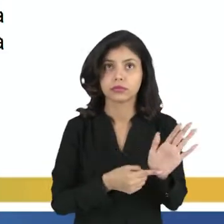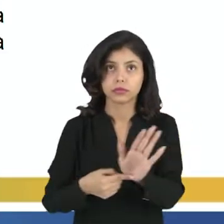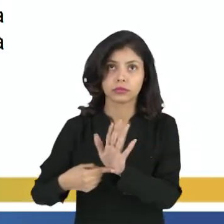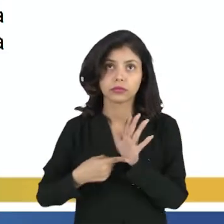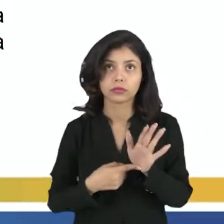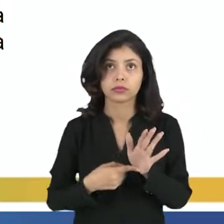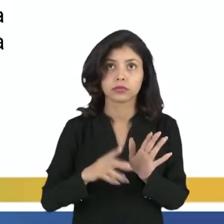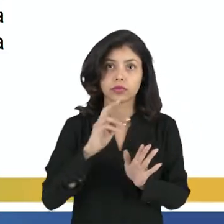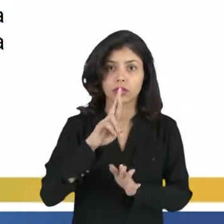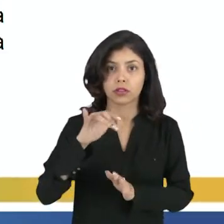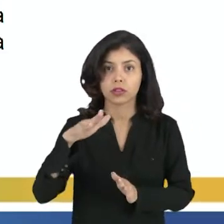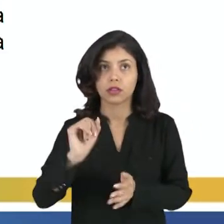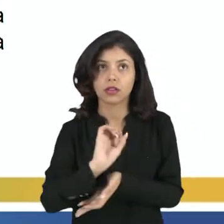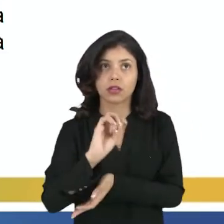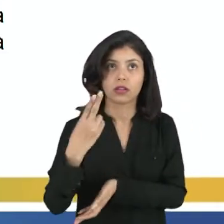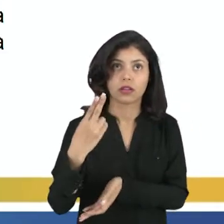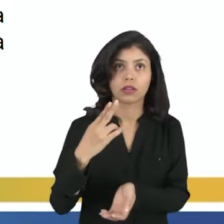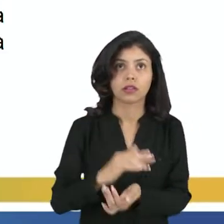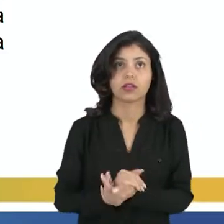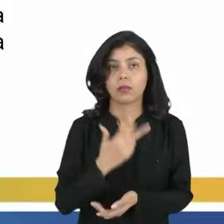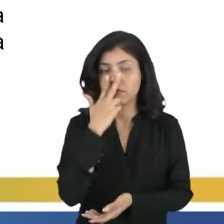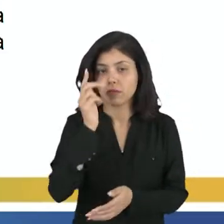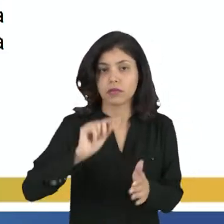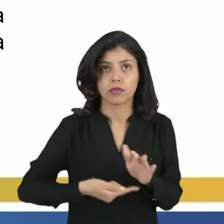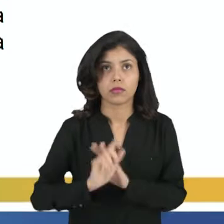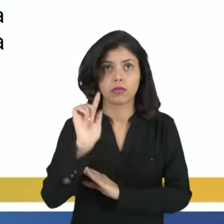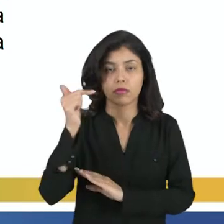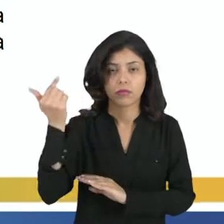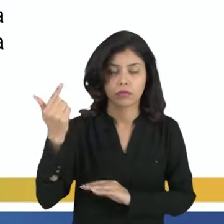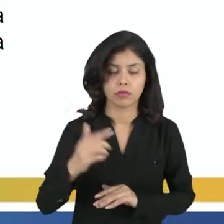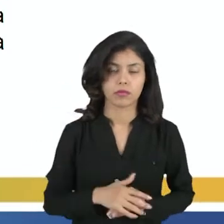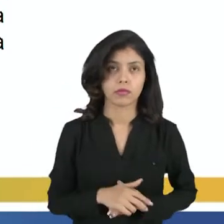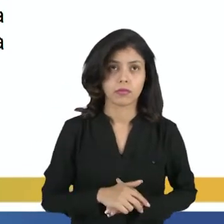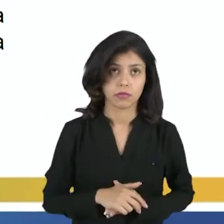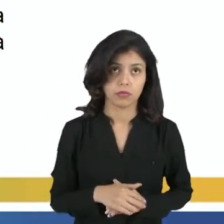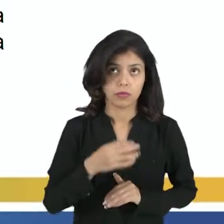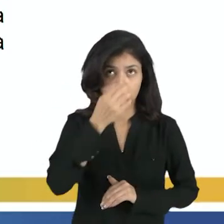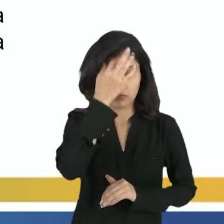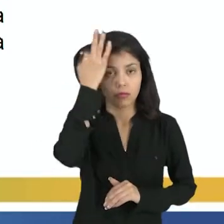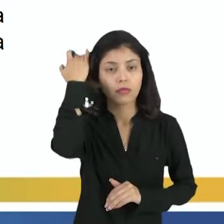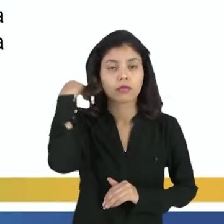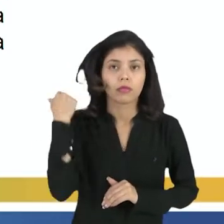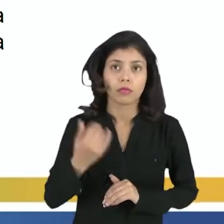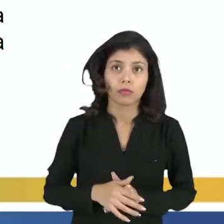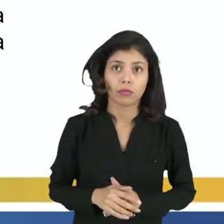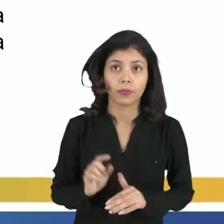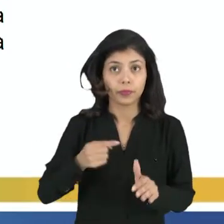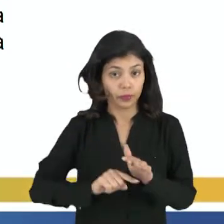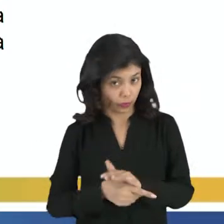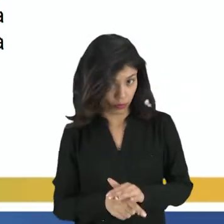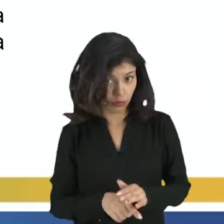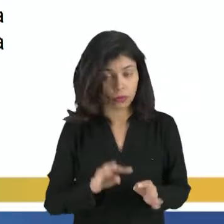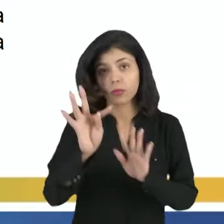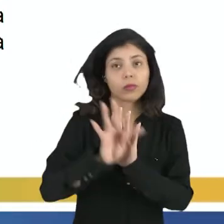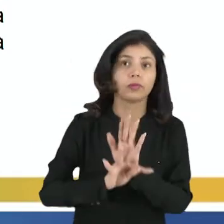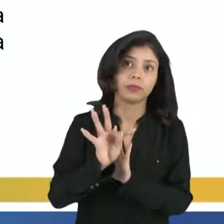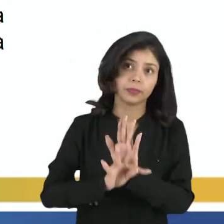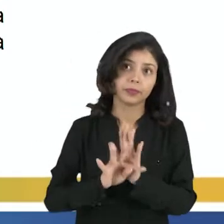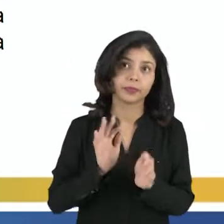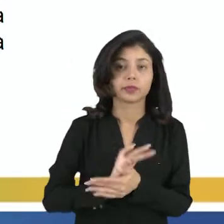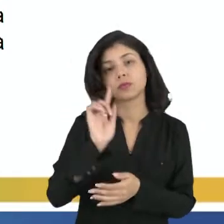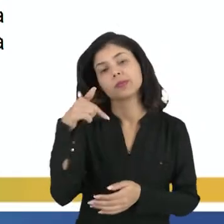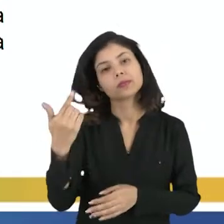presença de obras ou referências que aparecem dentro de outra, né? Ali dentro do texto vão